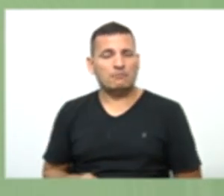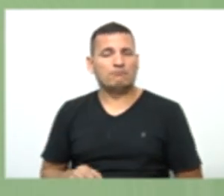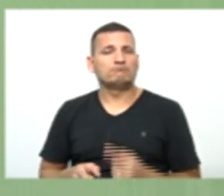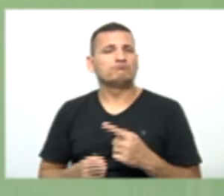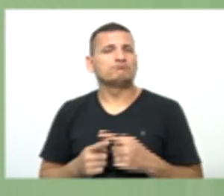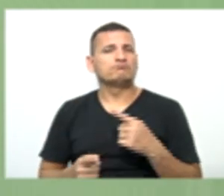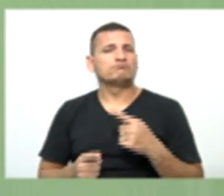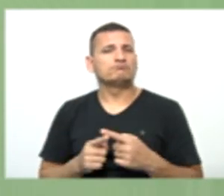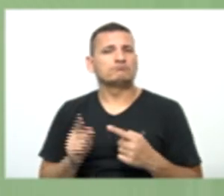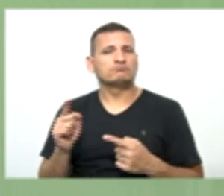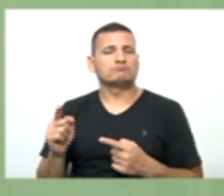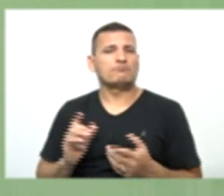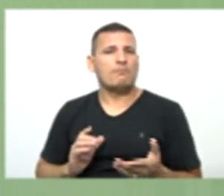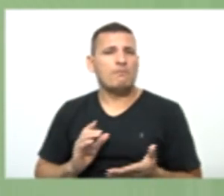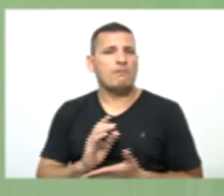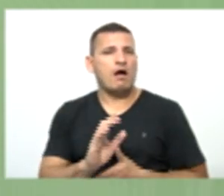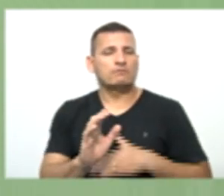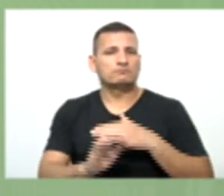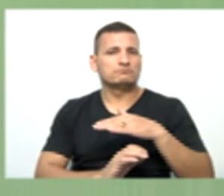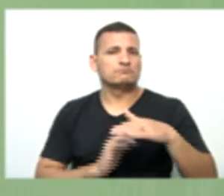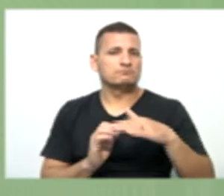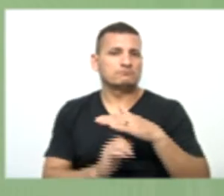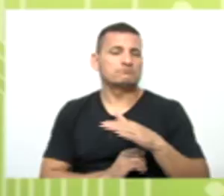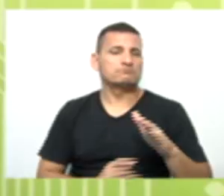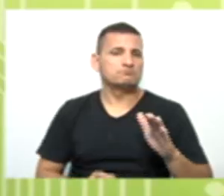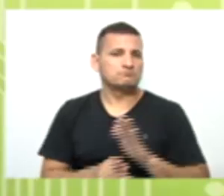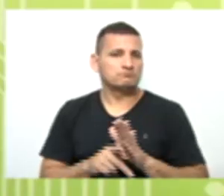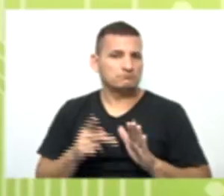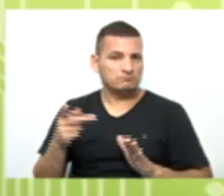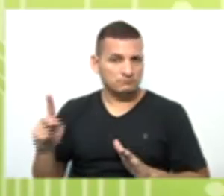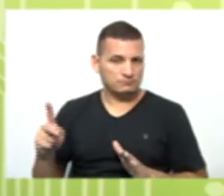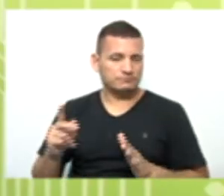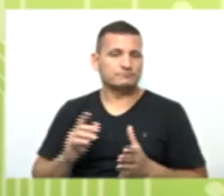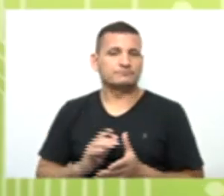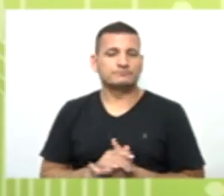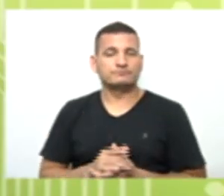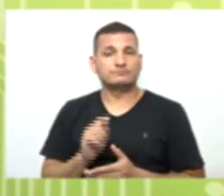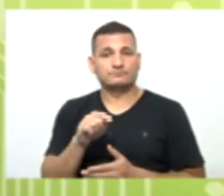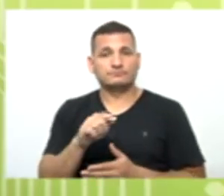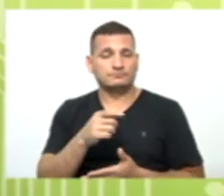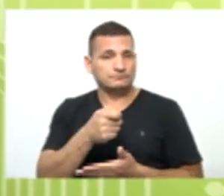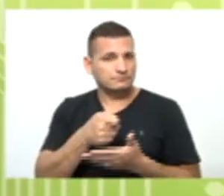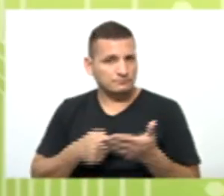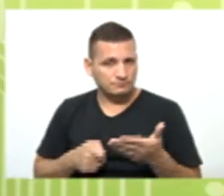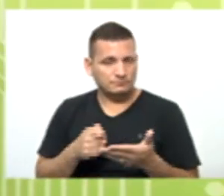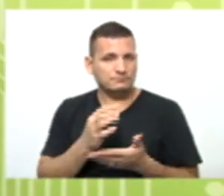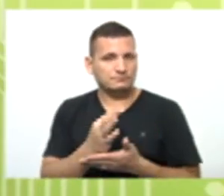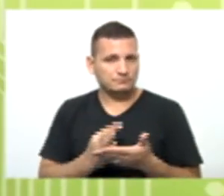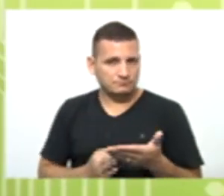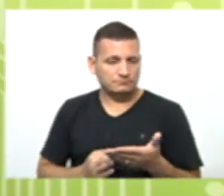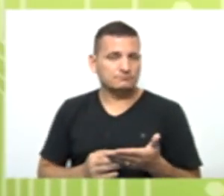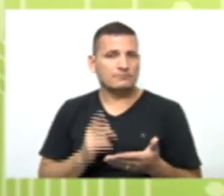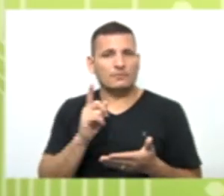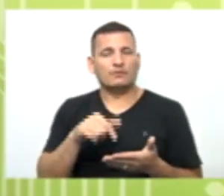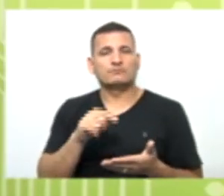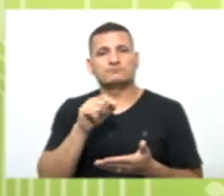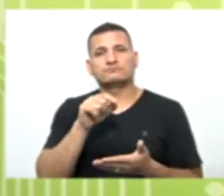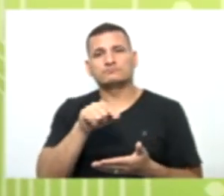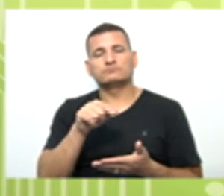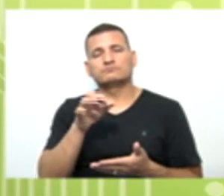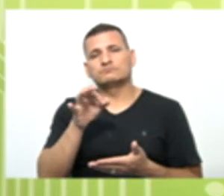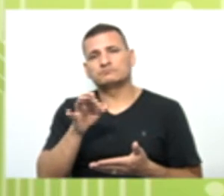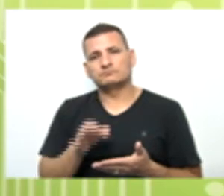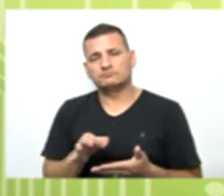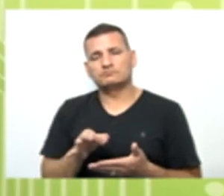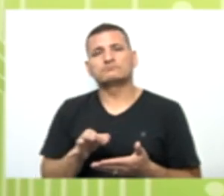investir em um negócio próprio. Então, esse texto é o texto transcrito de forma